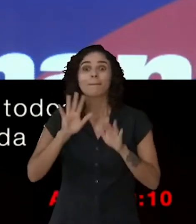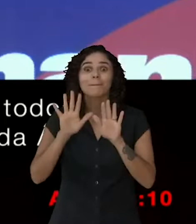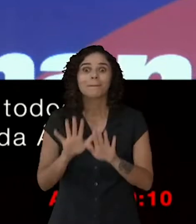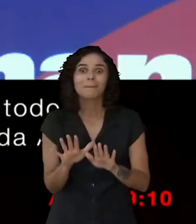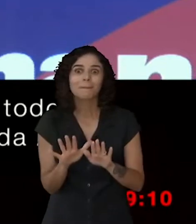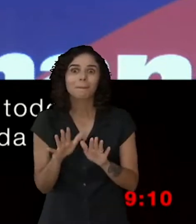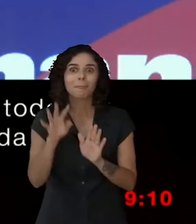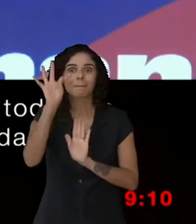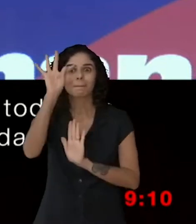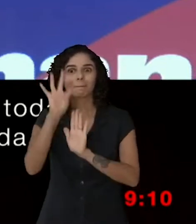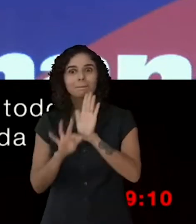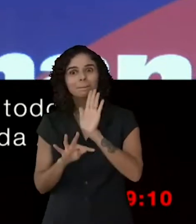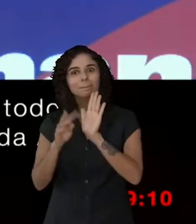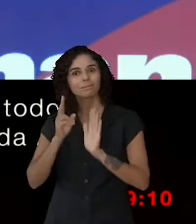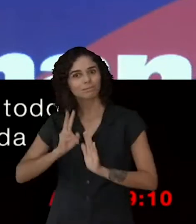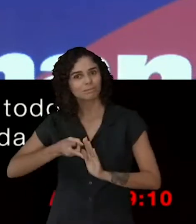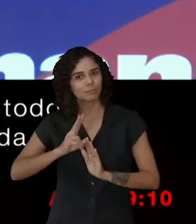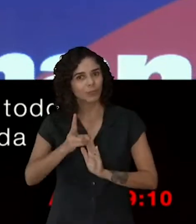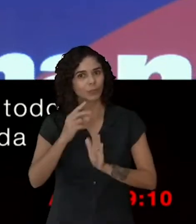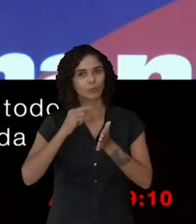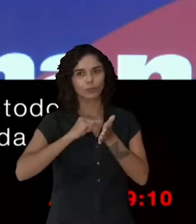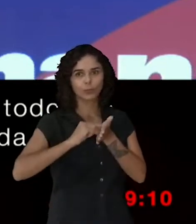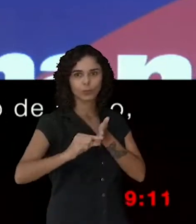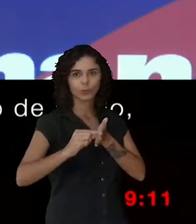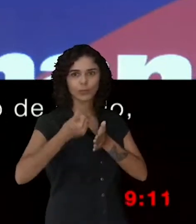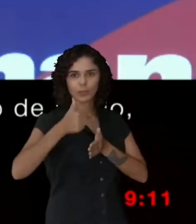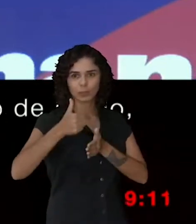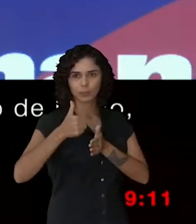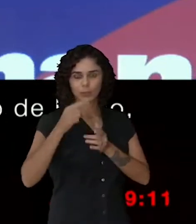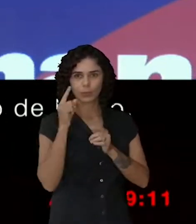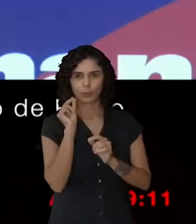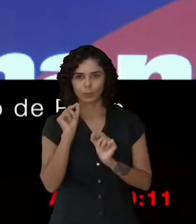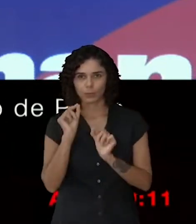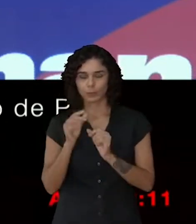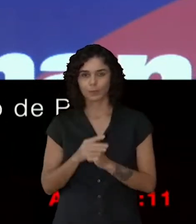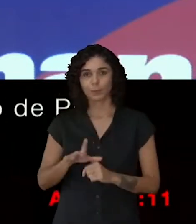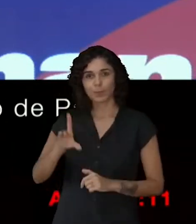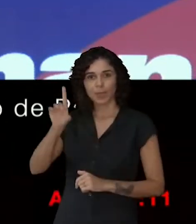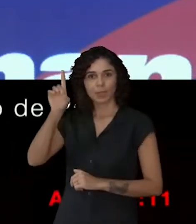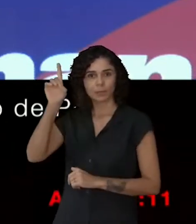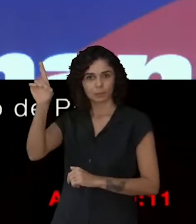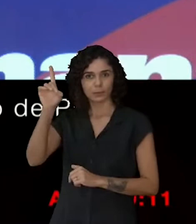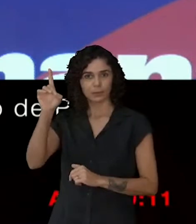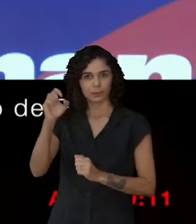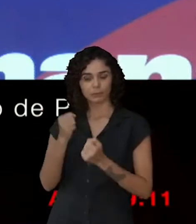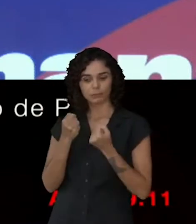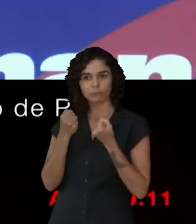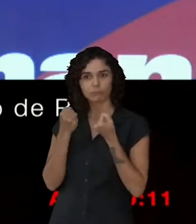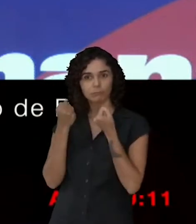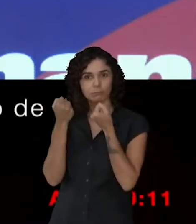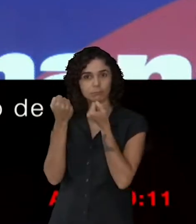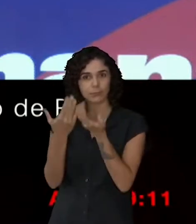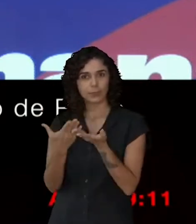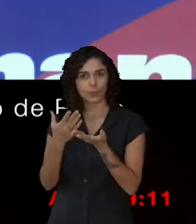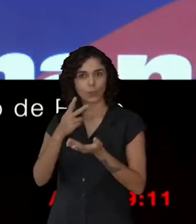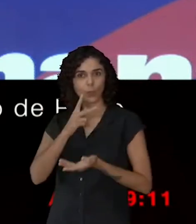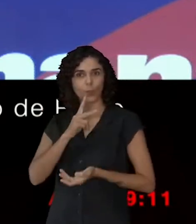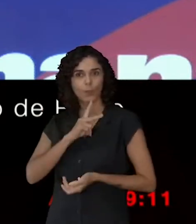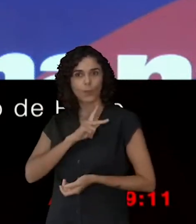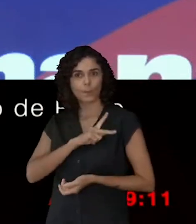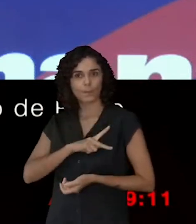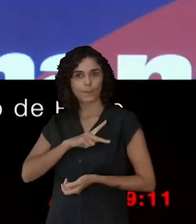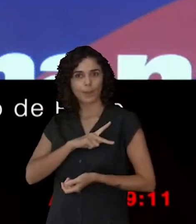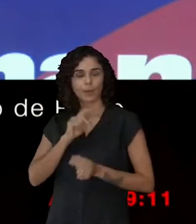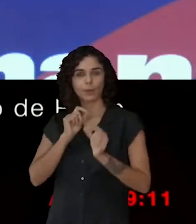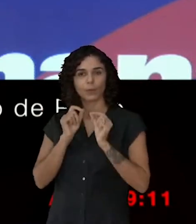o texto continua dizendo, versículo 11, olha comigo lá. Deus concedeu a Paulo o poder de